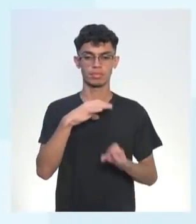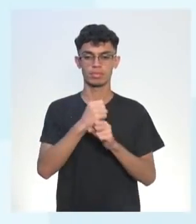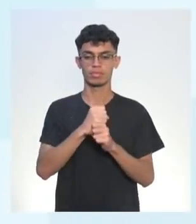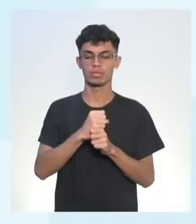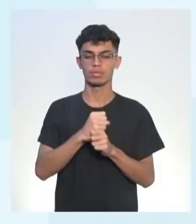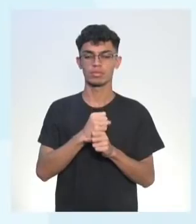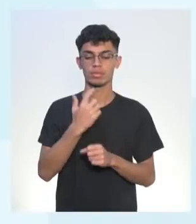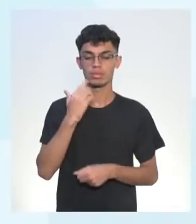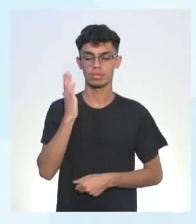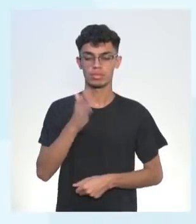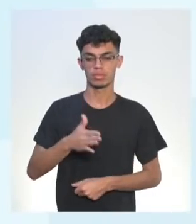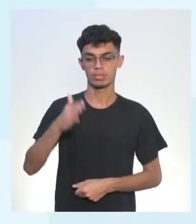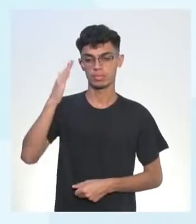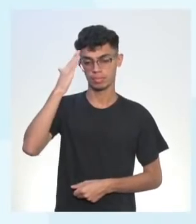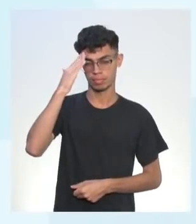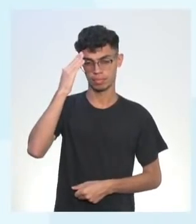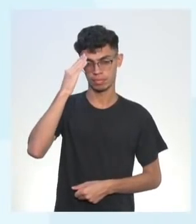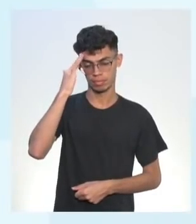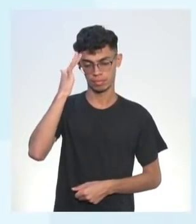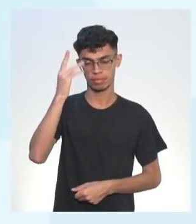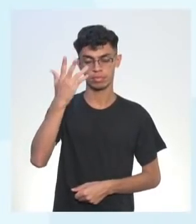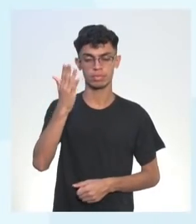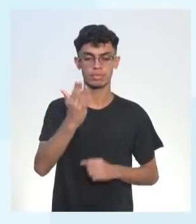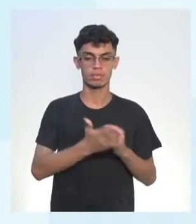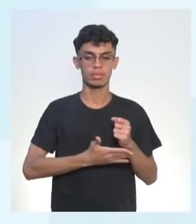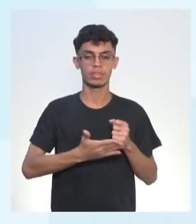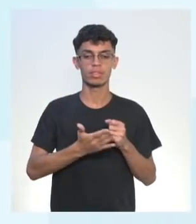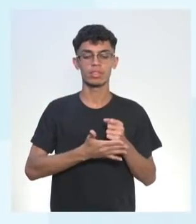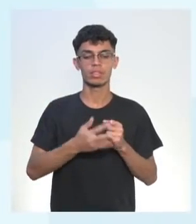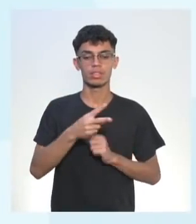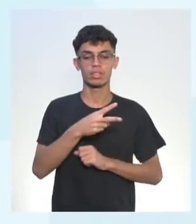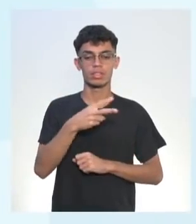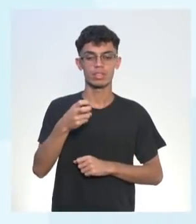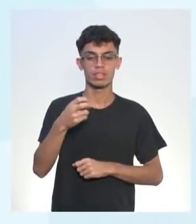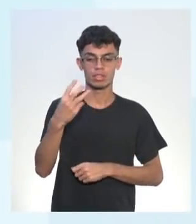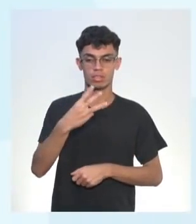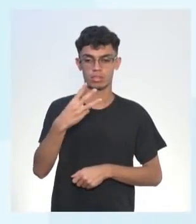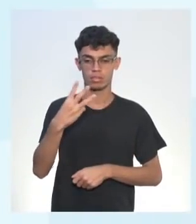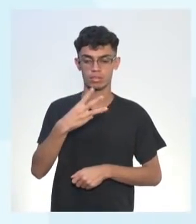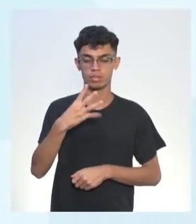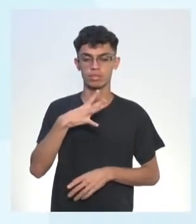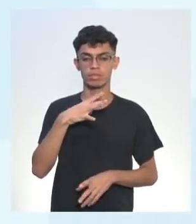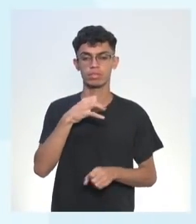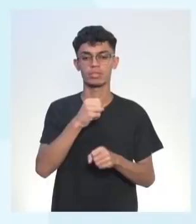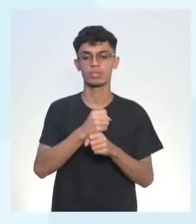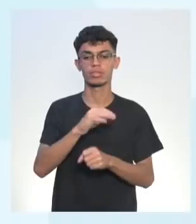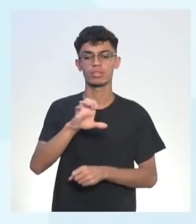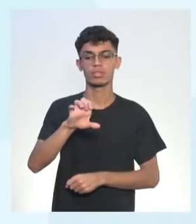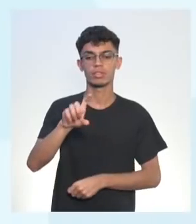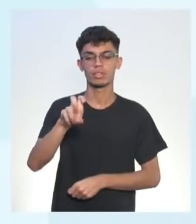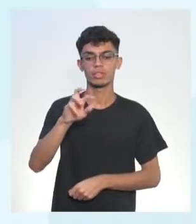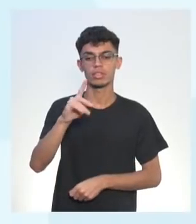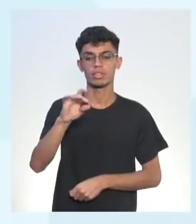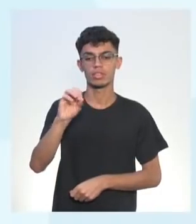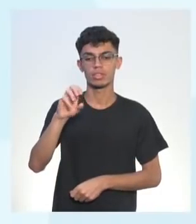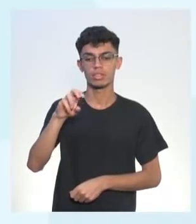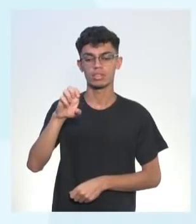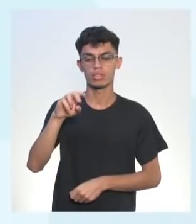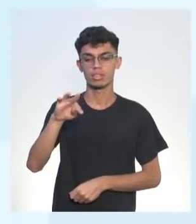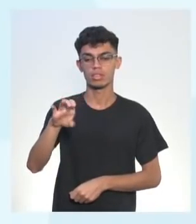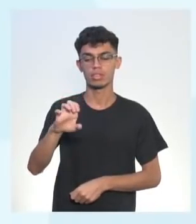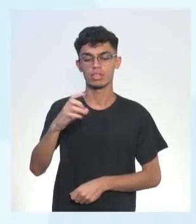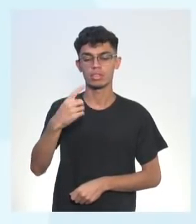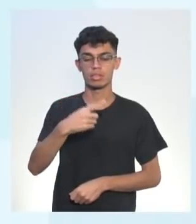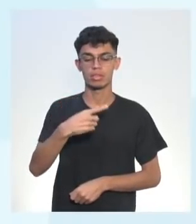expoentes, porque a gente já sabe que quando a base é igual, ó, a base aqui é 3, não é isso? Eu vou somar os expoentes. Menos 1 mais 1.